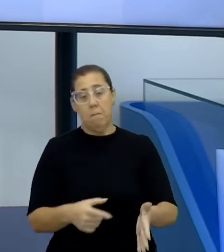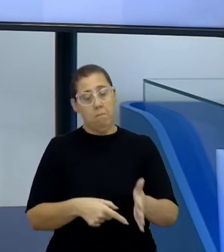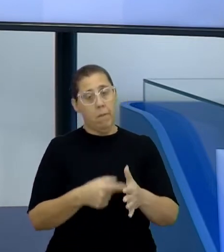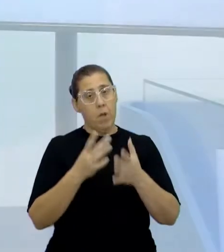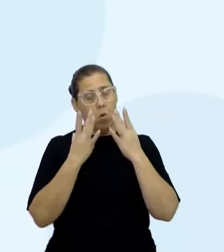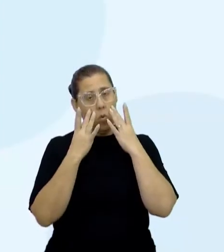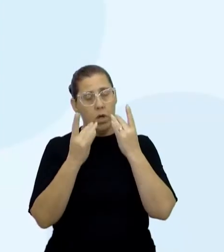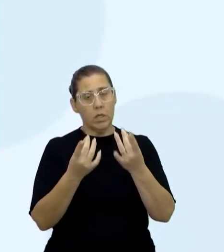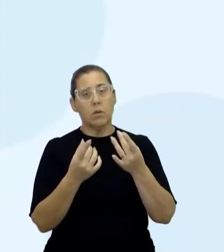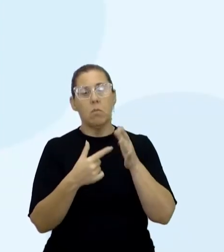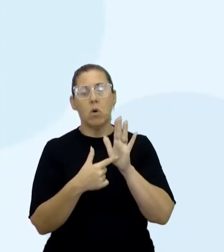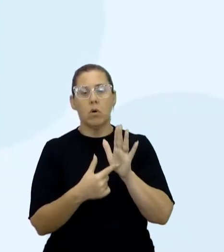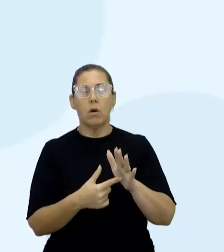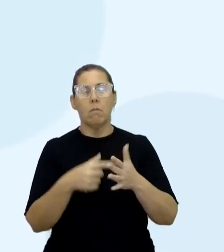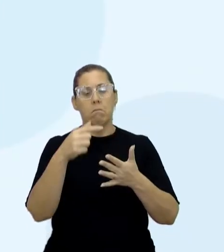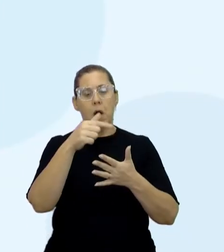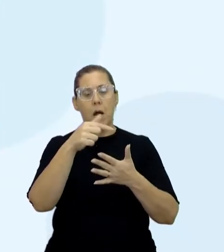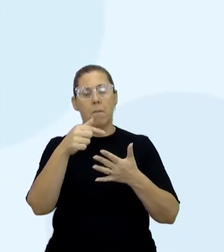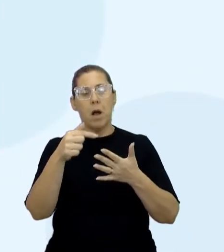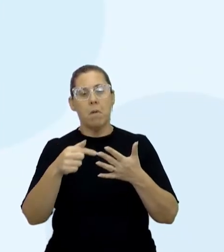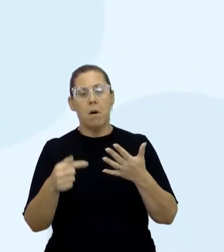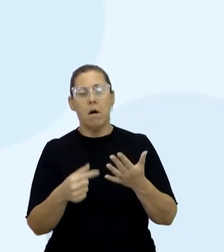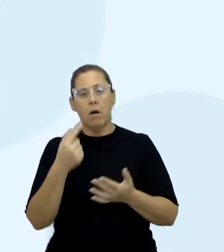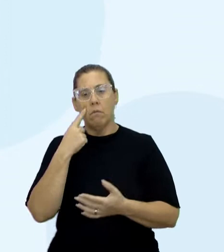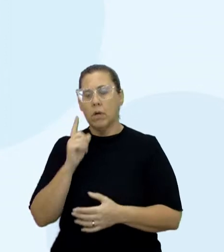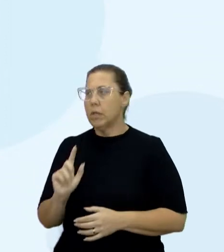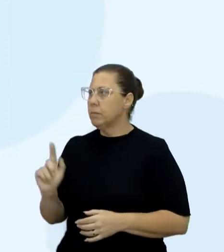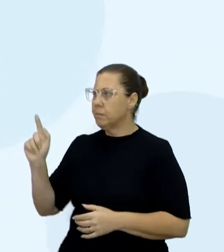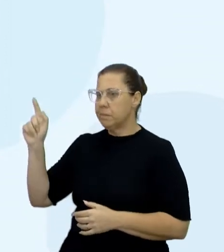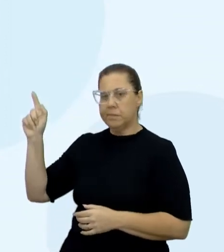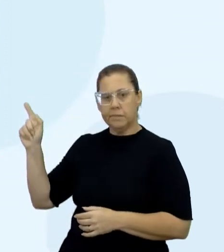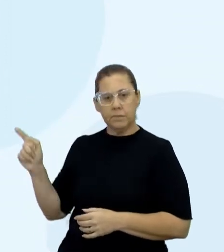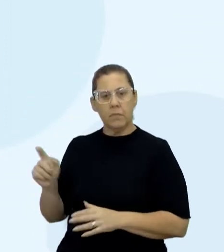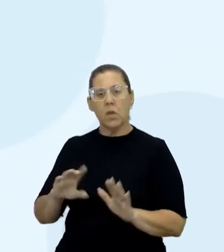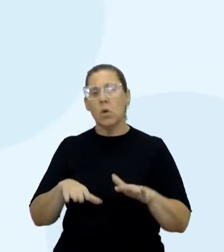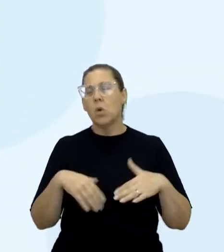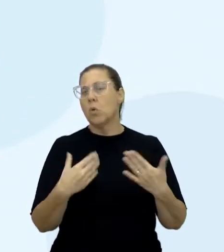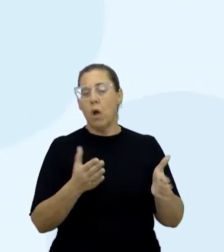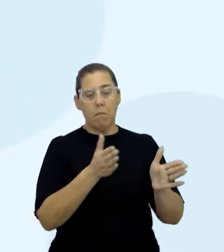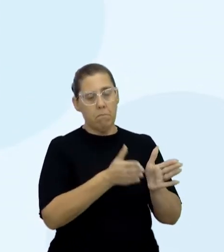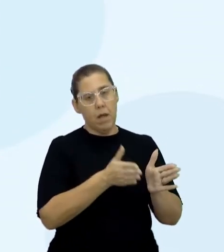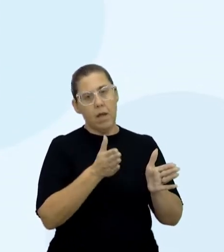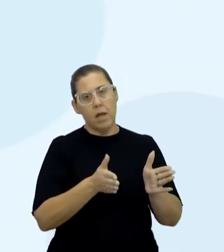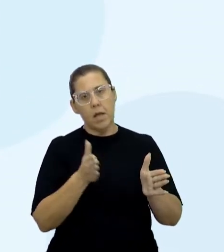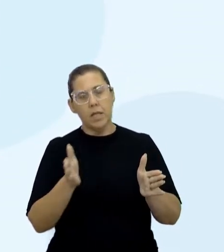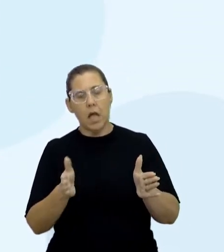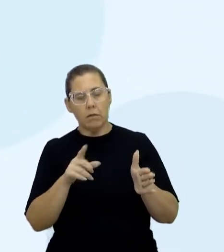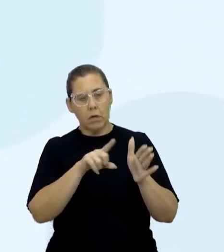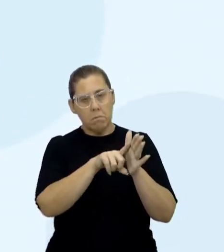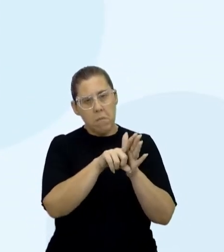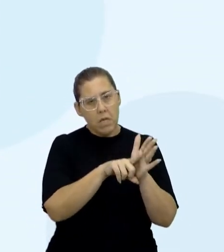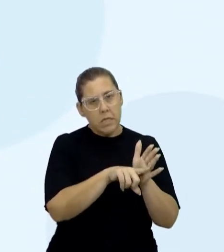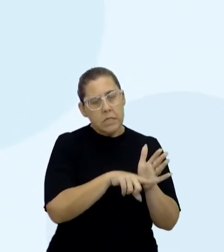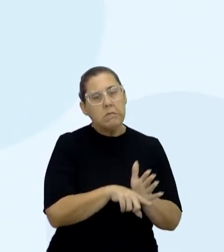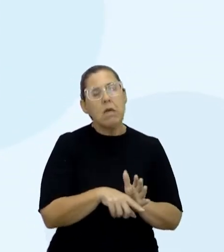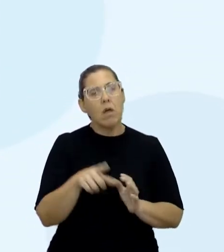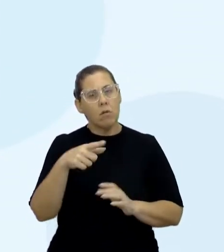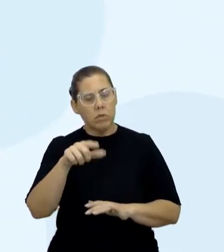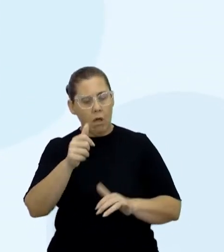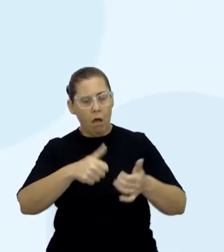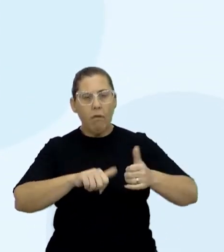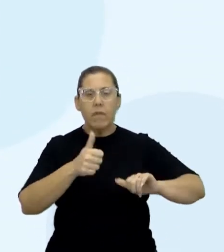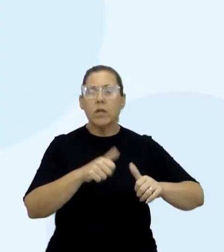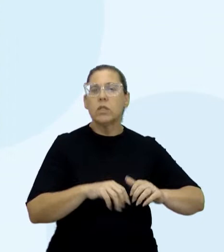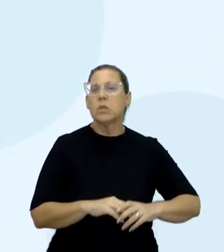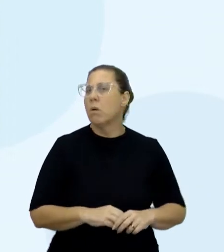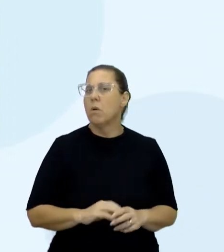bom a gente trazer esses questionamentos para mexer aí com a sua cabeça. Quais são as etapas de pesquisa que você analisou